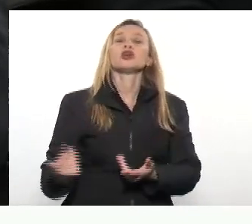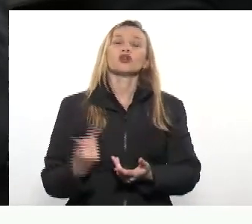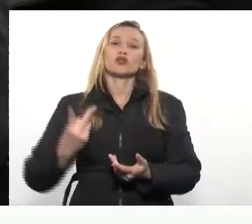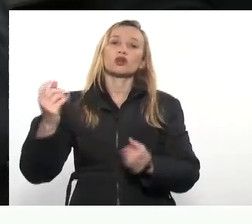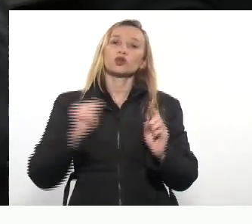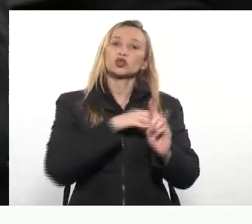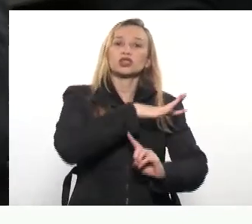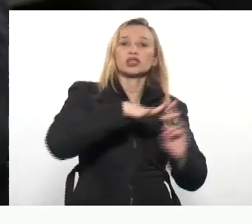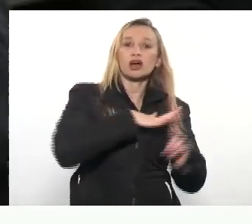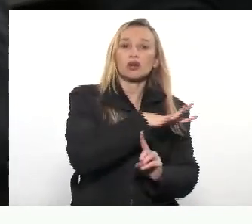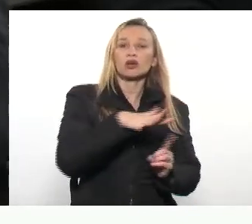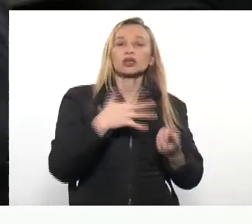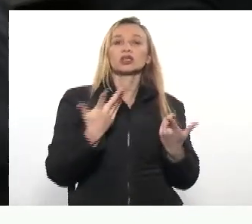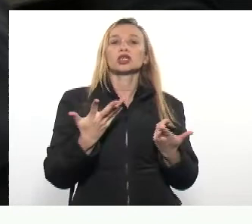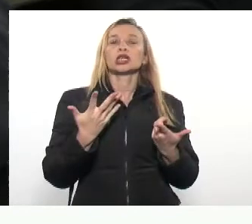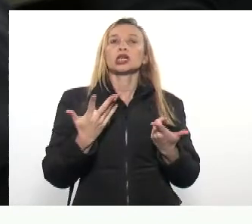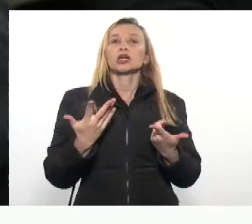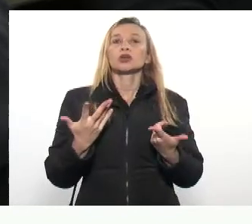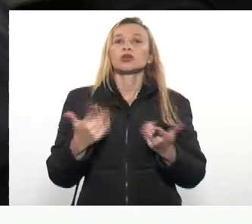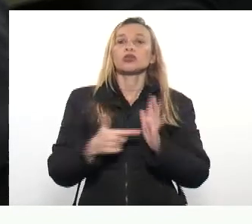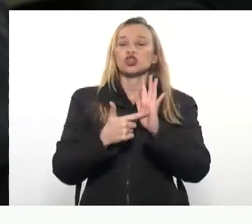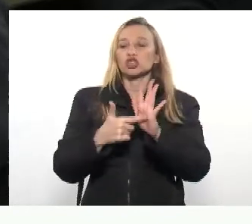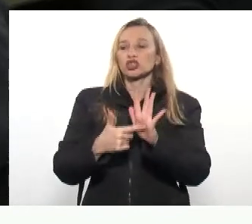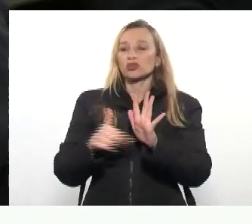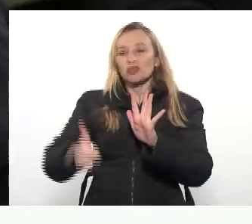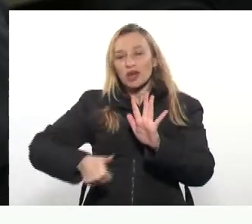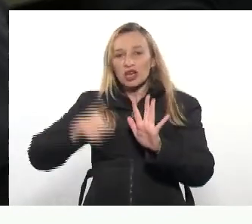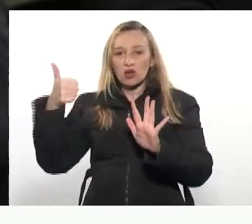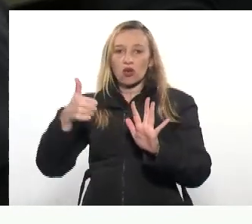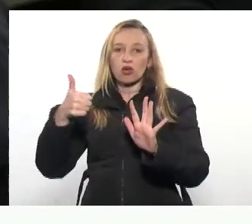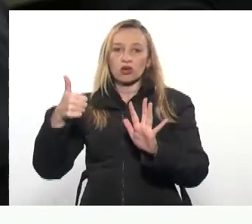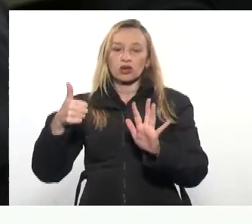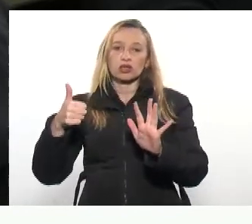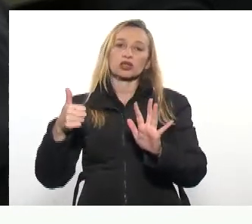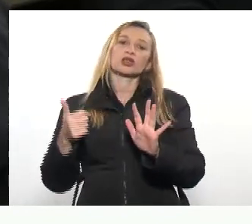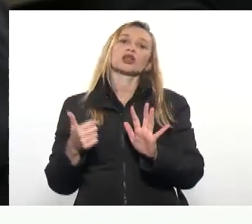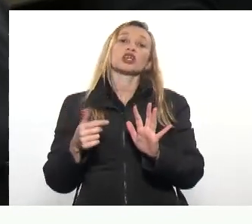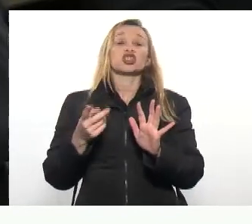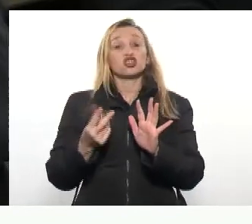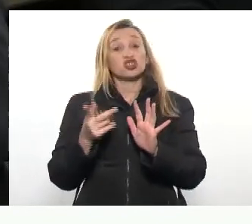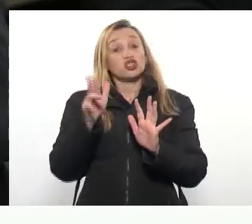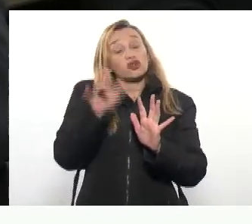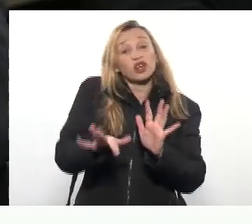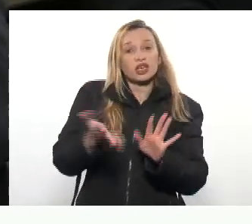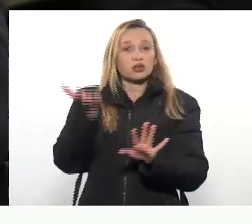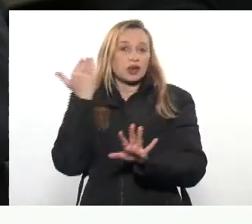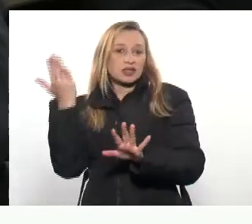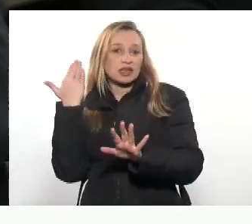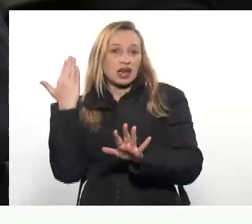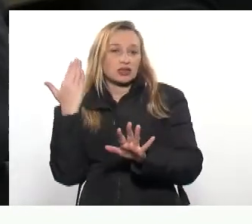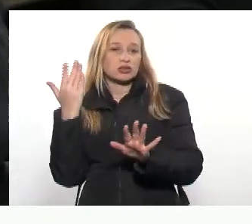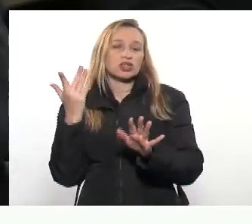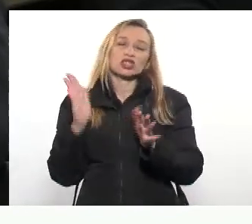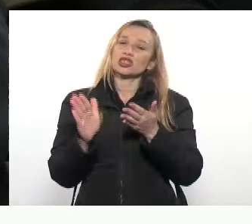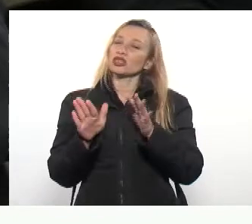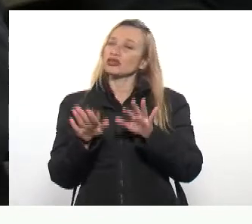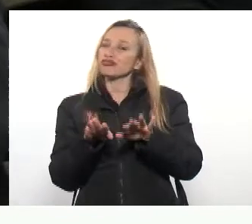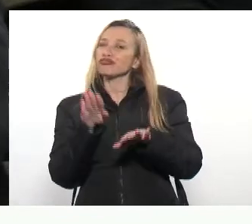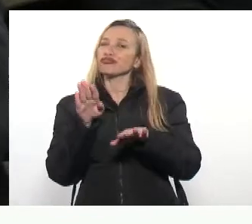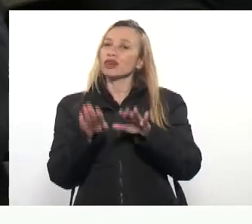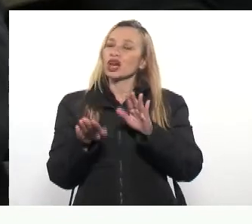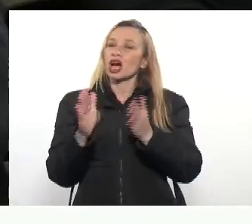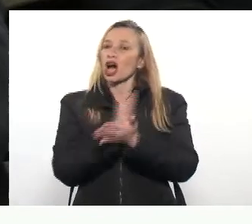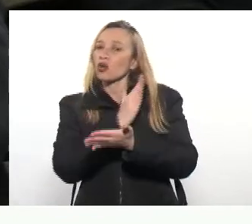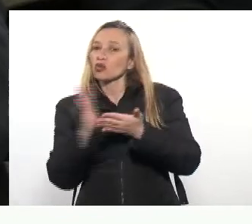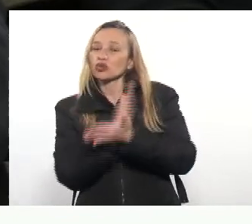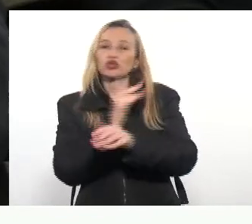social, tornando-os mais transparentes, diferentemente do passado, em que havia aparentemente houve alguns momentos em que